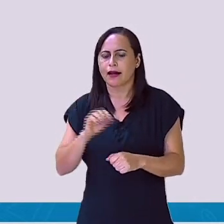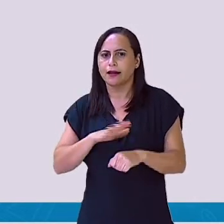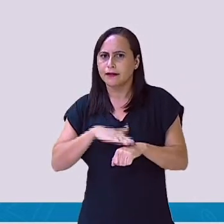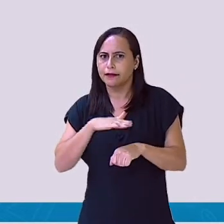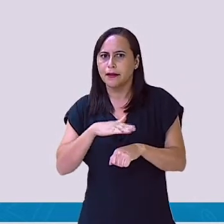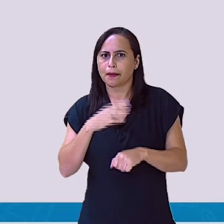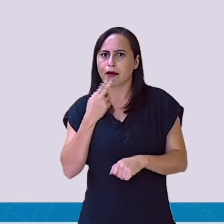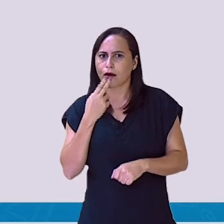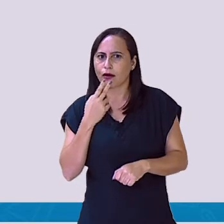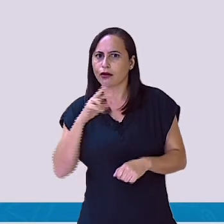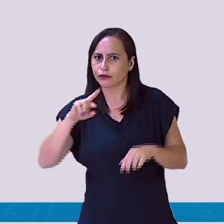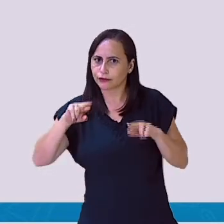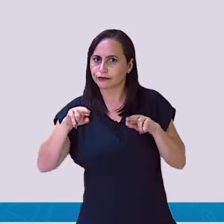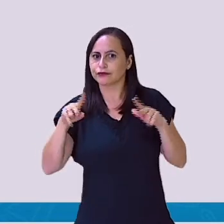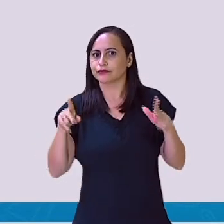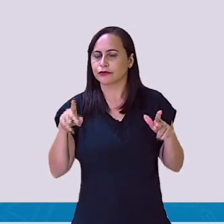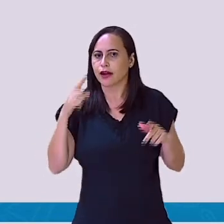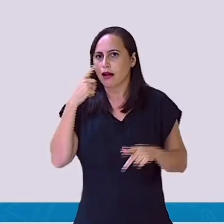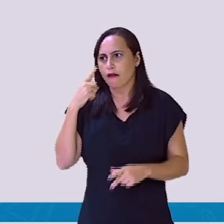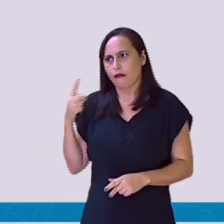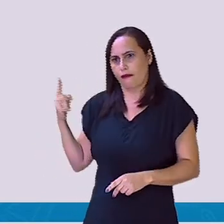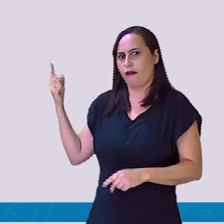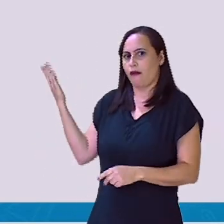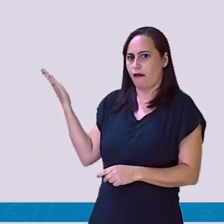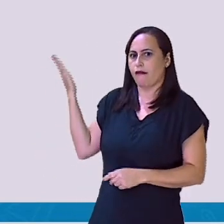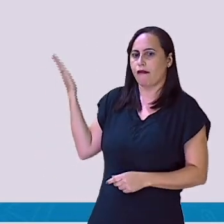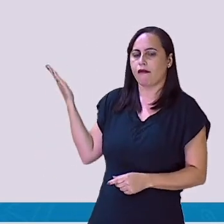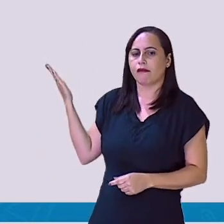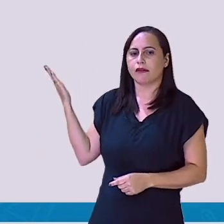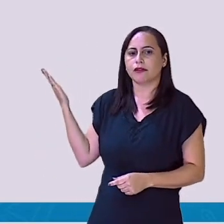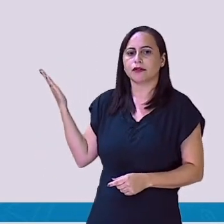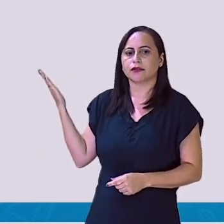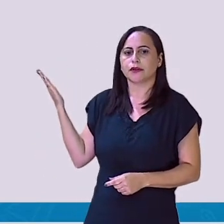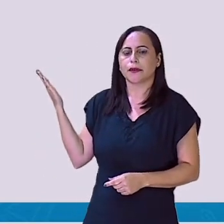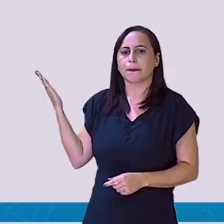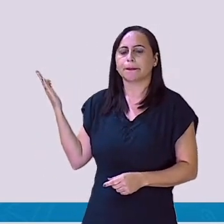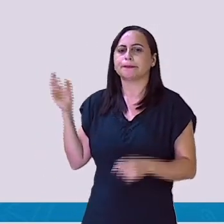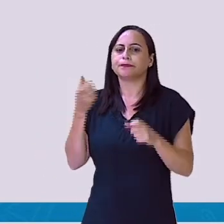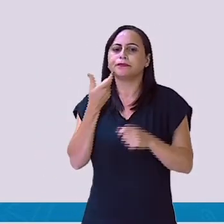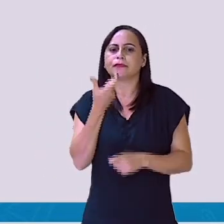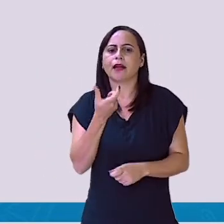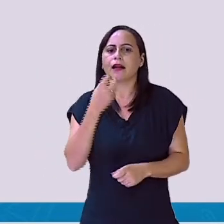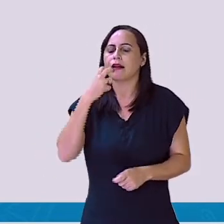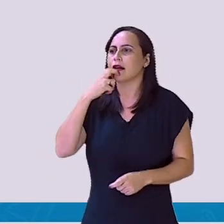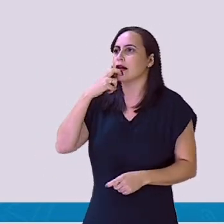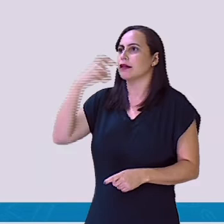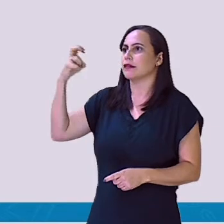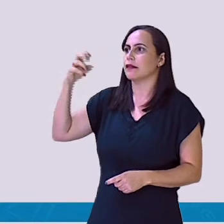Inclusive, eu coloquei em destaque aí de vermelho o que nós vamos analisar.